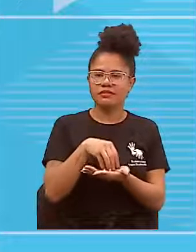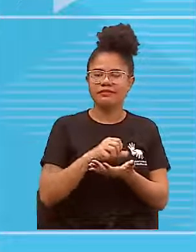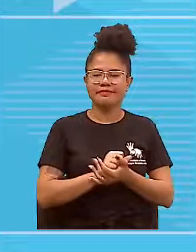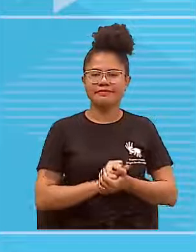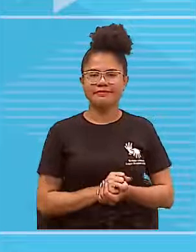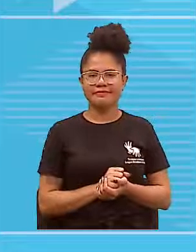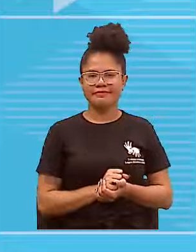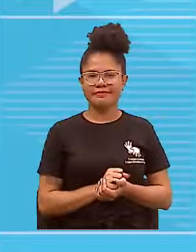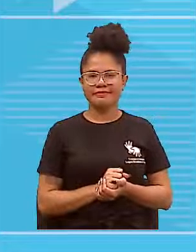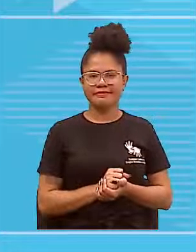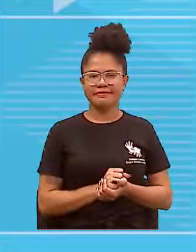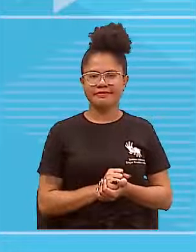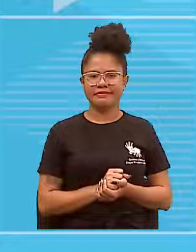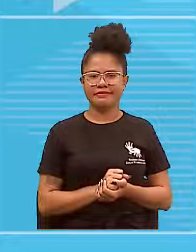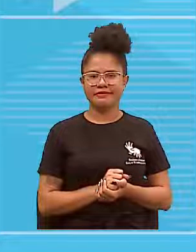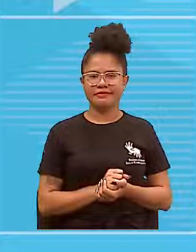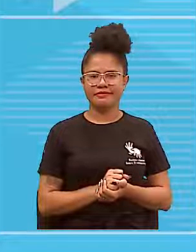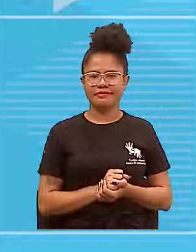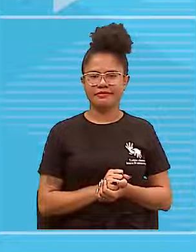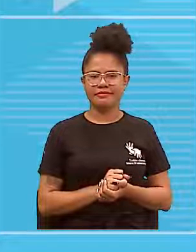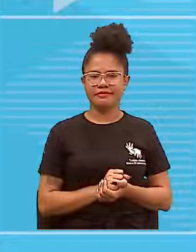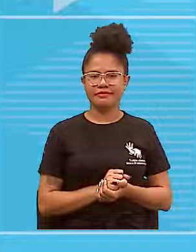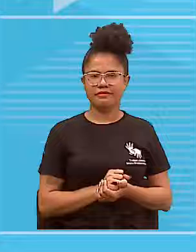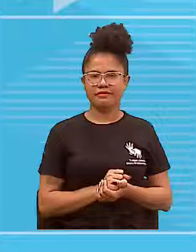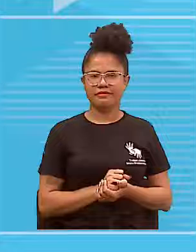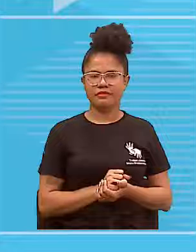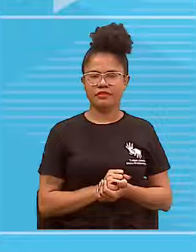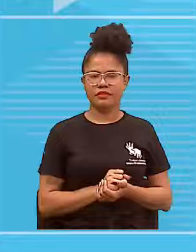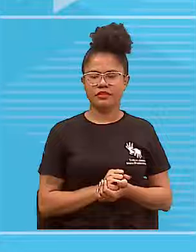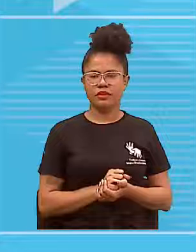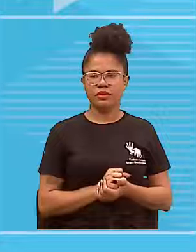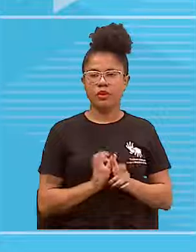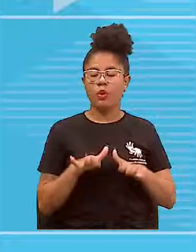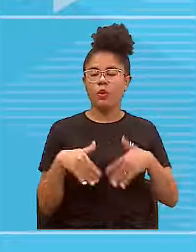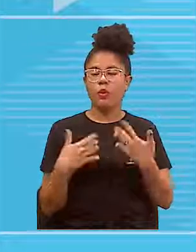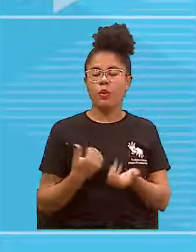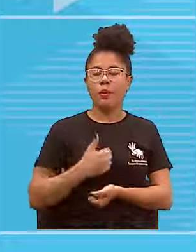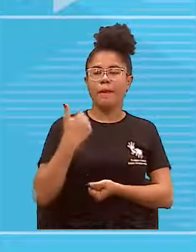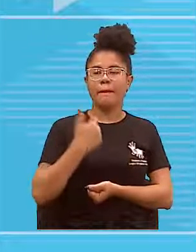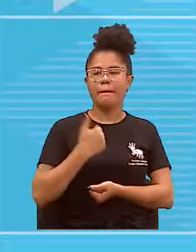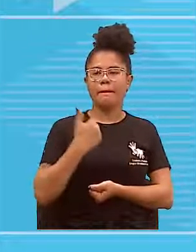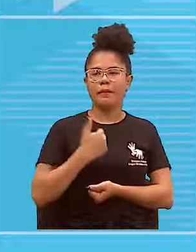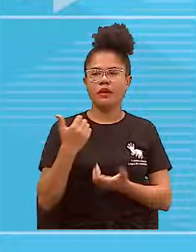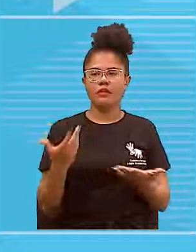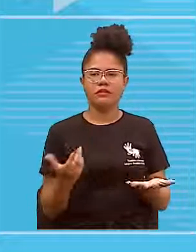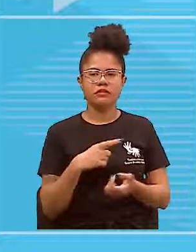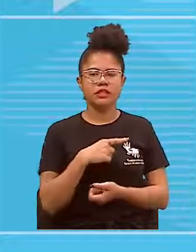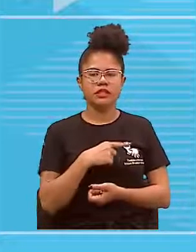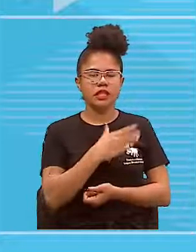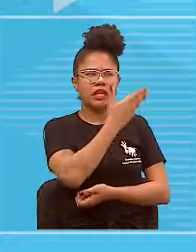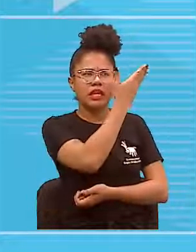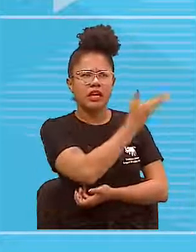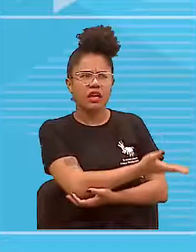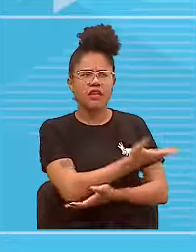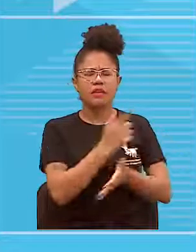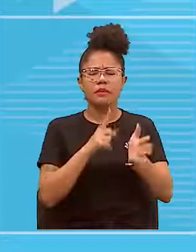centro. Professor, qual o primeiro passo? De onde vêm esses